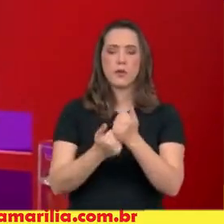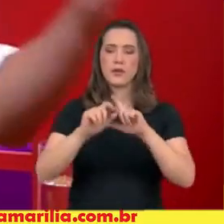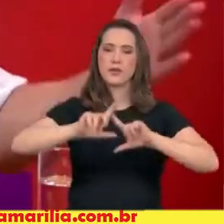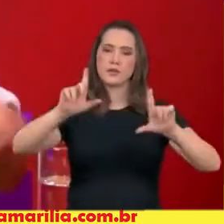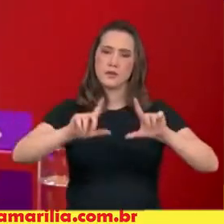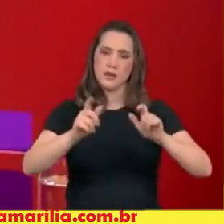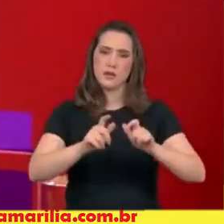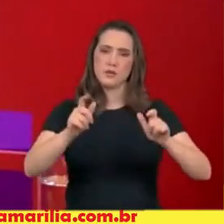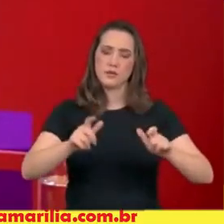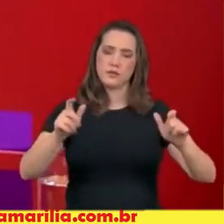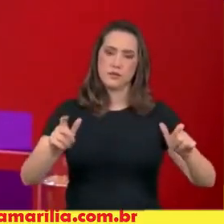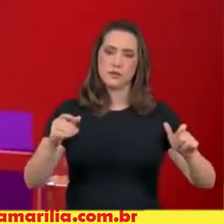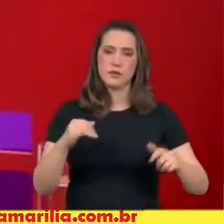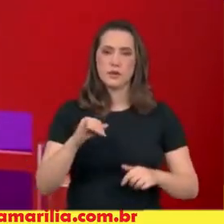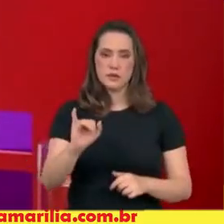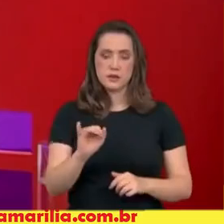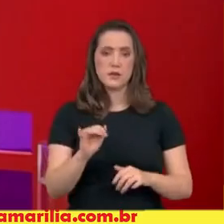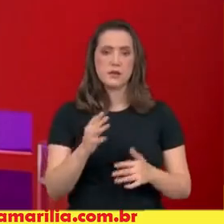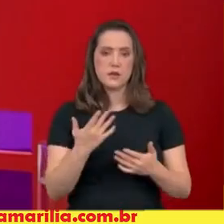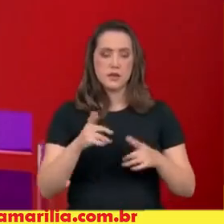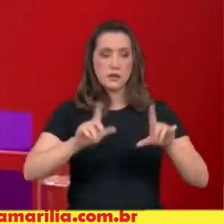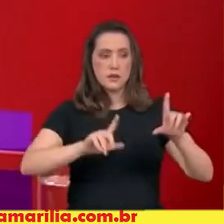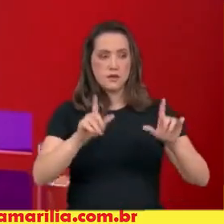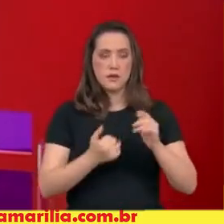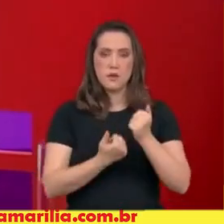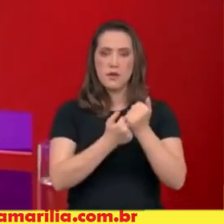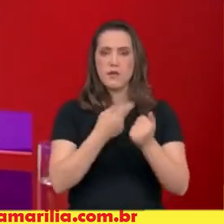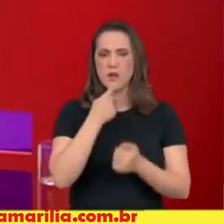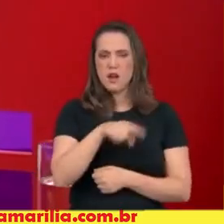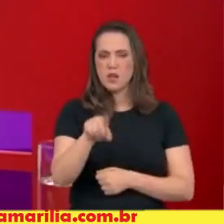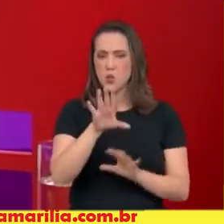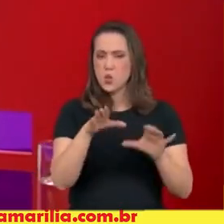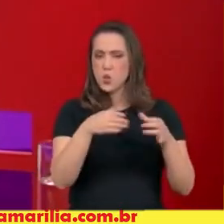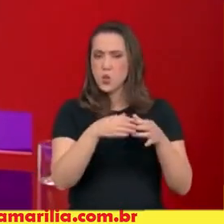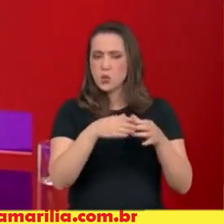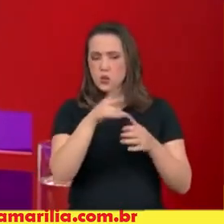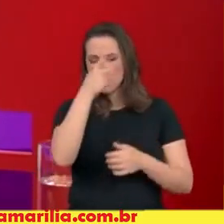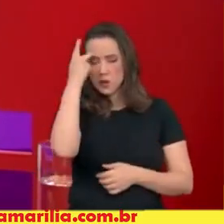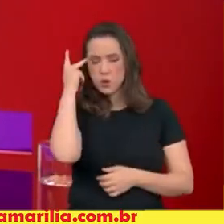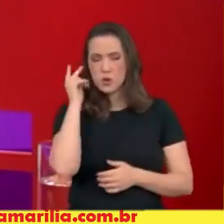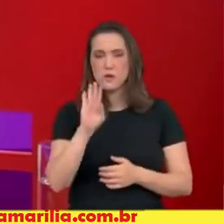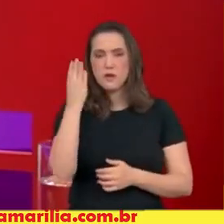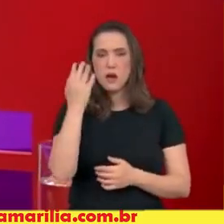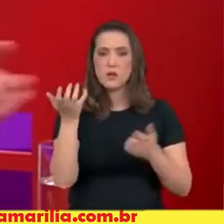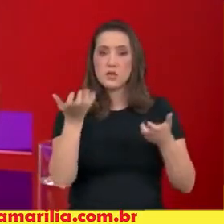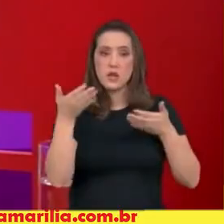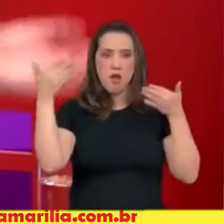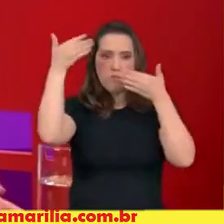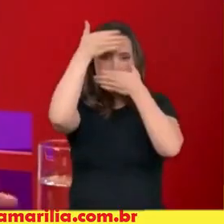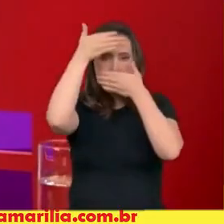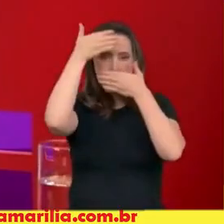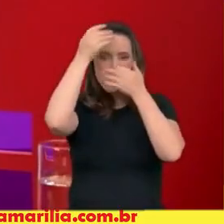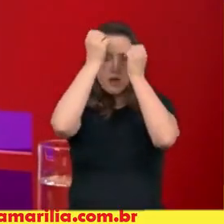mídia social ou tradicional sai dizendo não, isso é um grupo de infiltrados tentando cometer atos de terrorismo, não tem